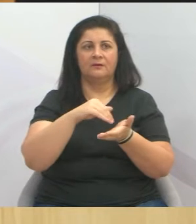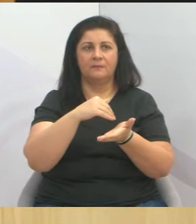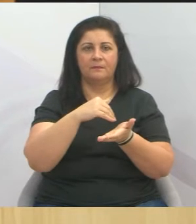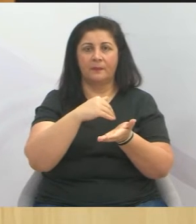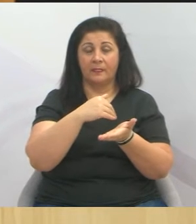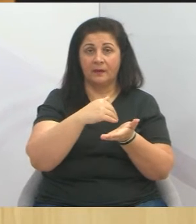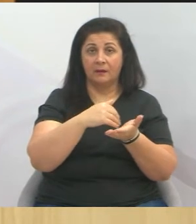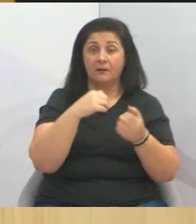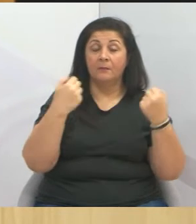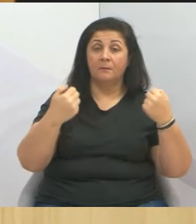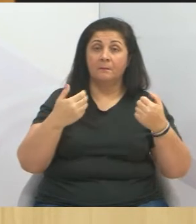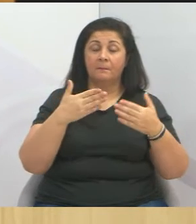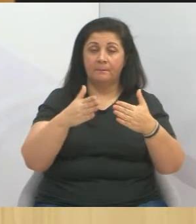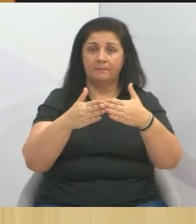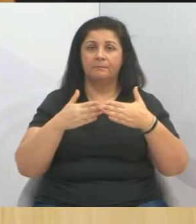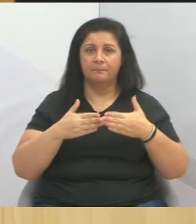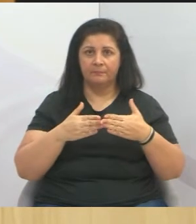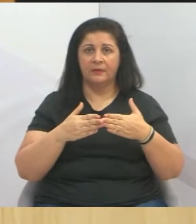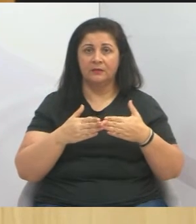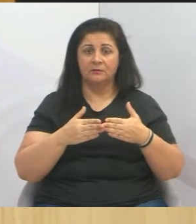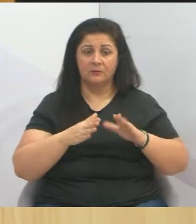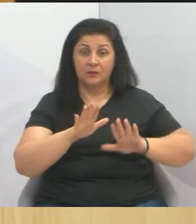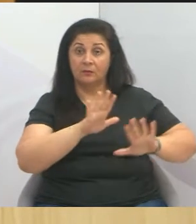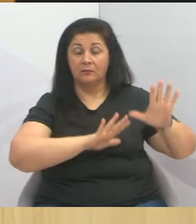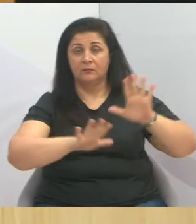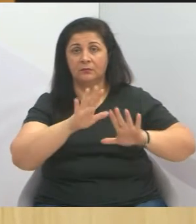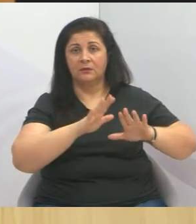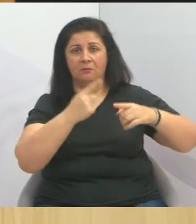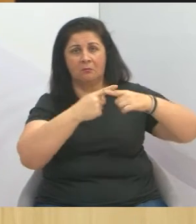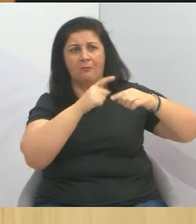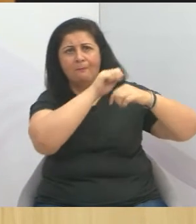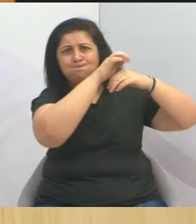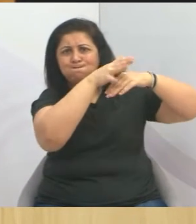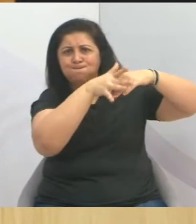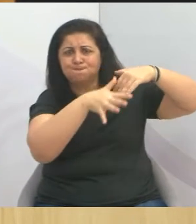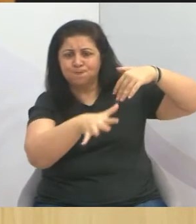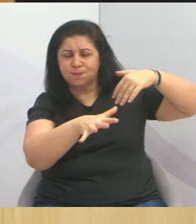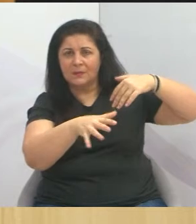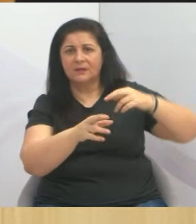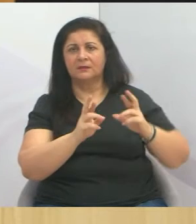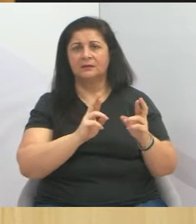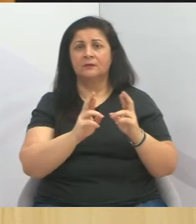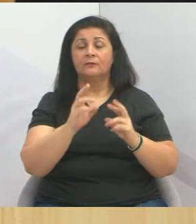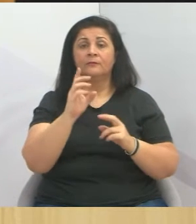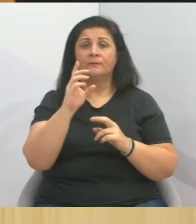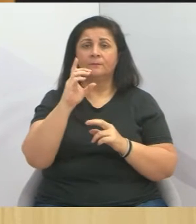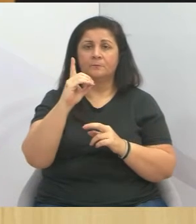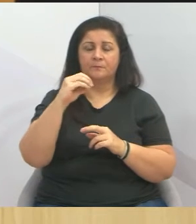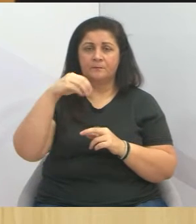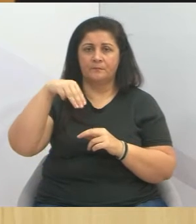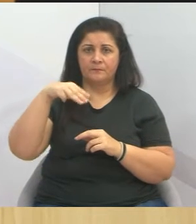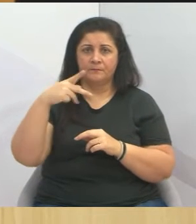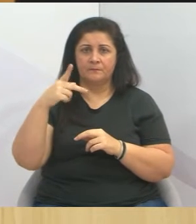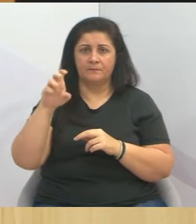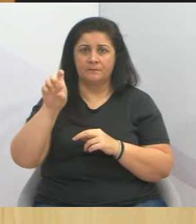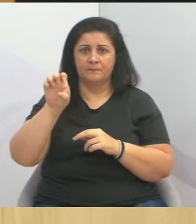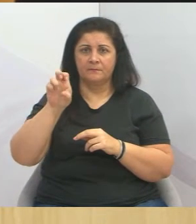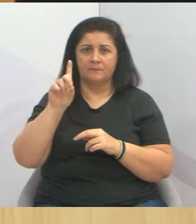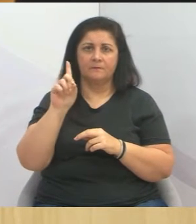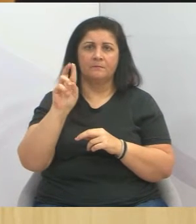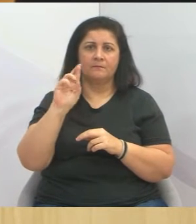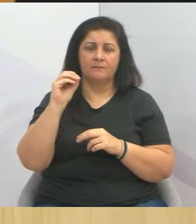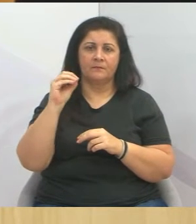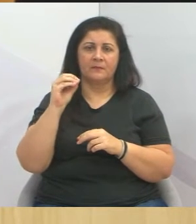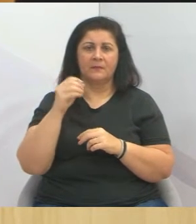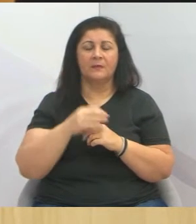de manutenção em contenção de desbarrancamento de pista na Rodovia Dom Pedro entre os km